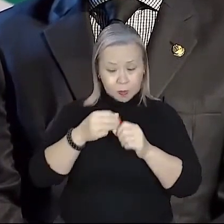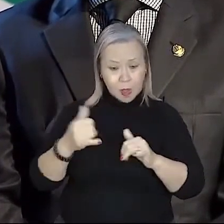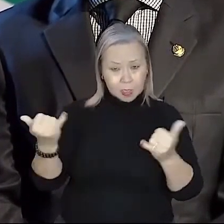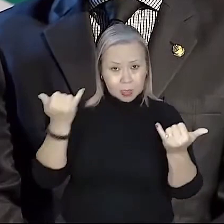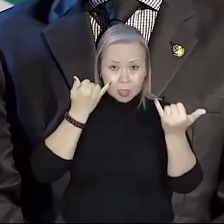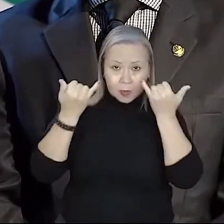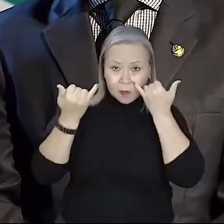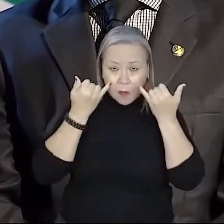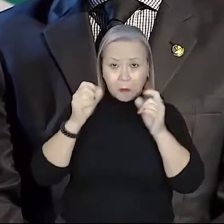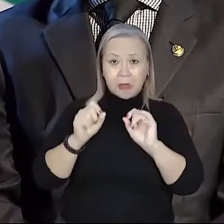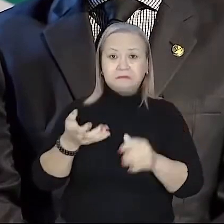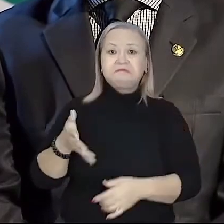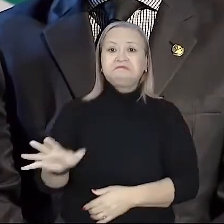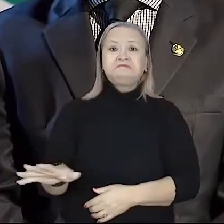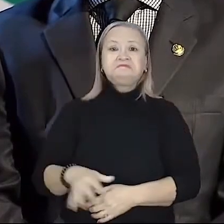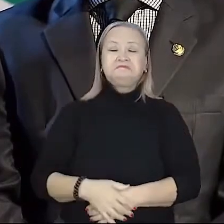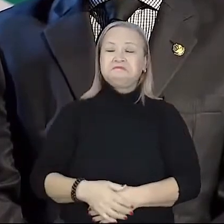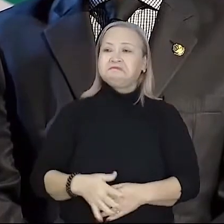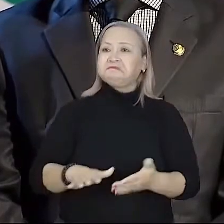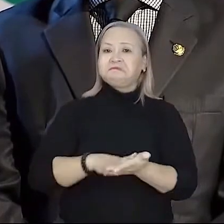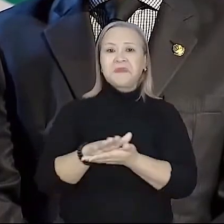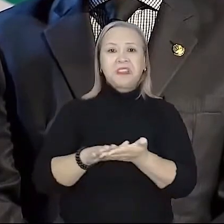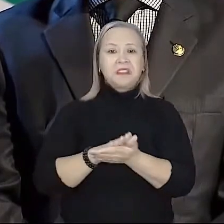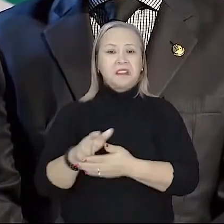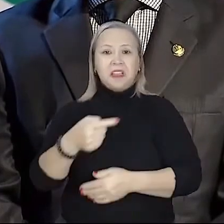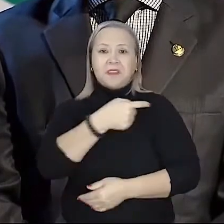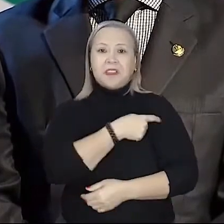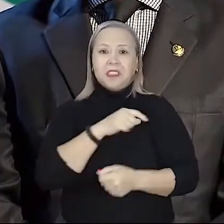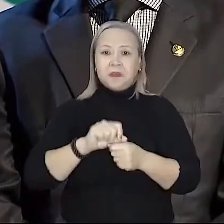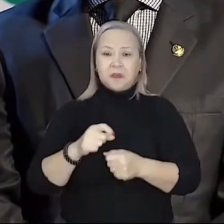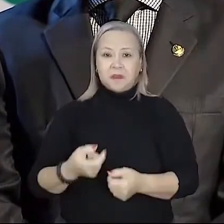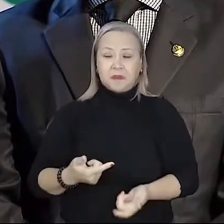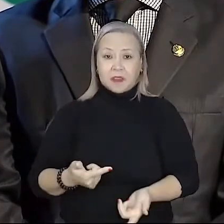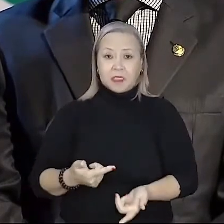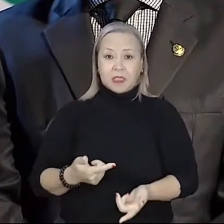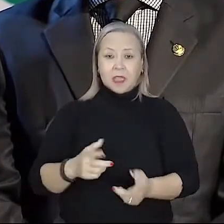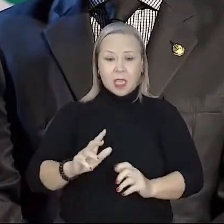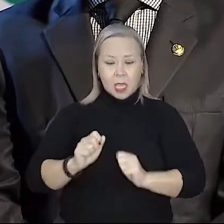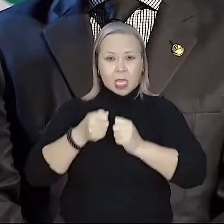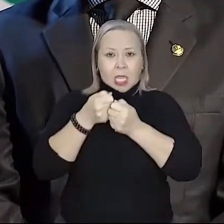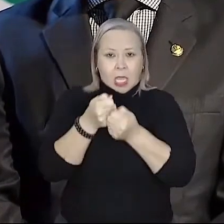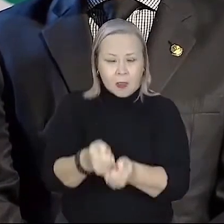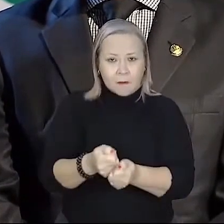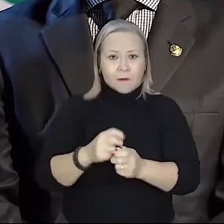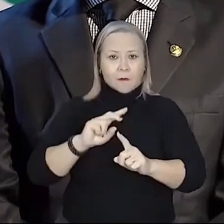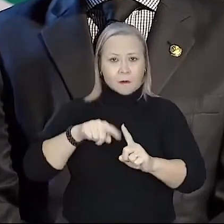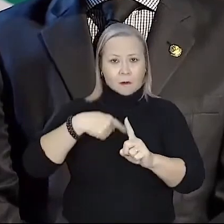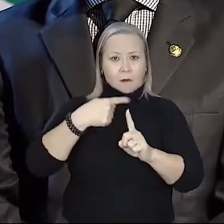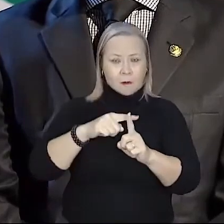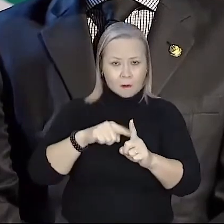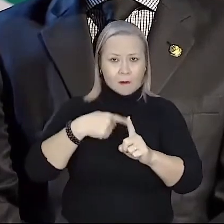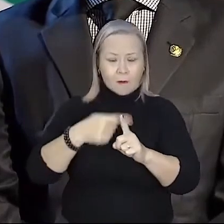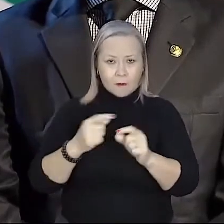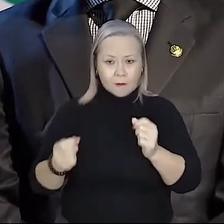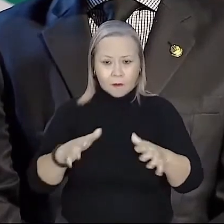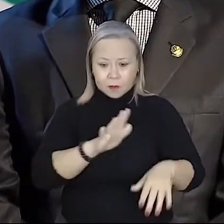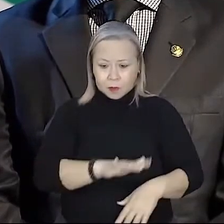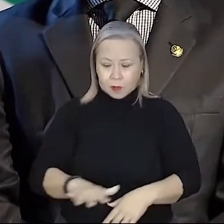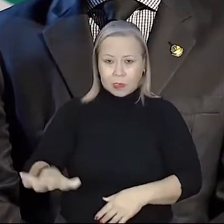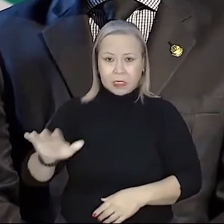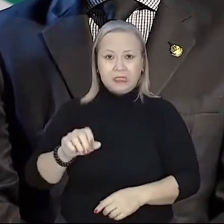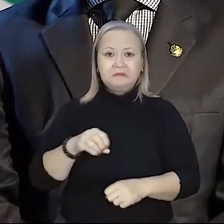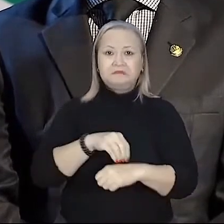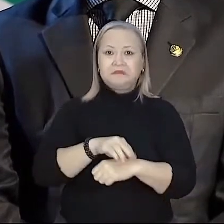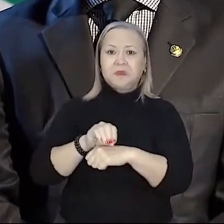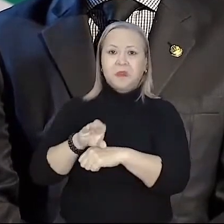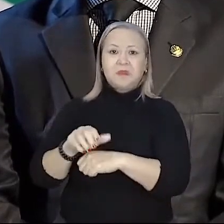informado, sequer as vacinas para fazer as doses de reforço para as outras crianças têm sido disponibilizadas